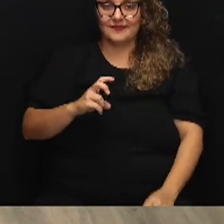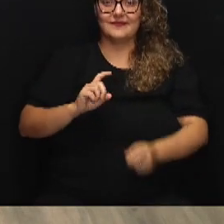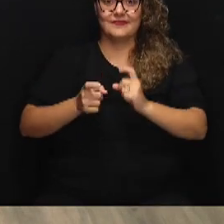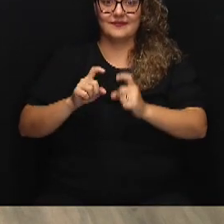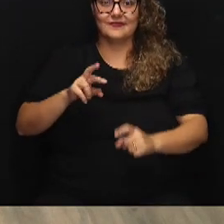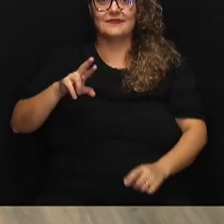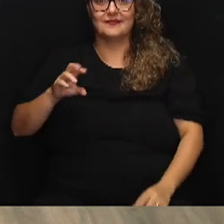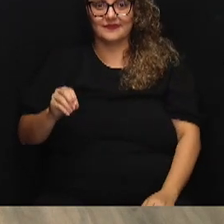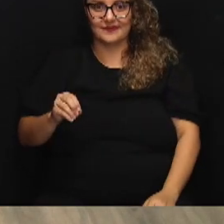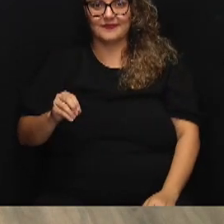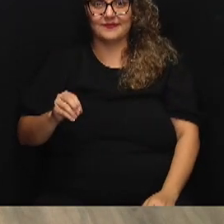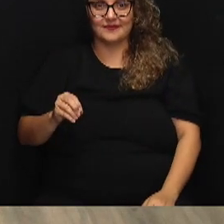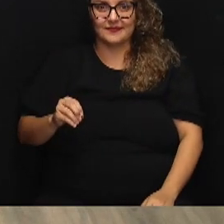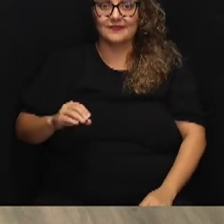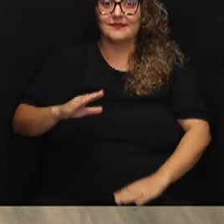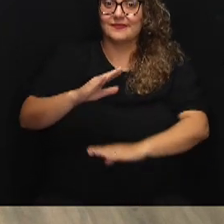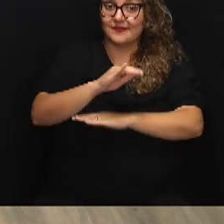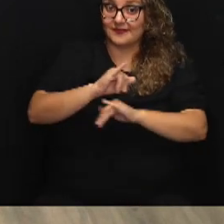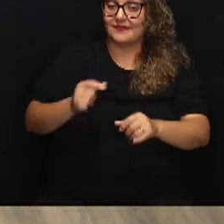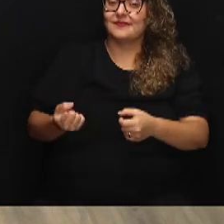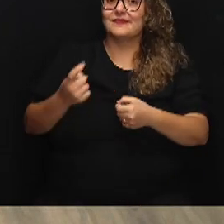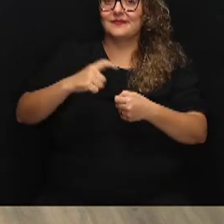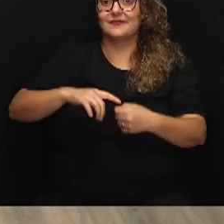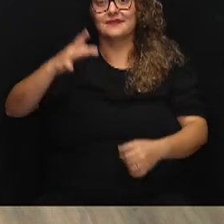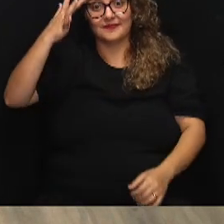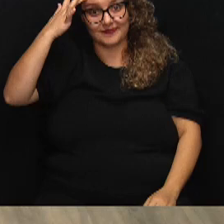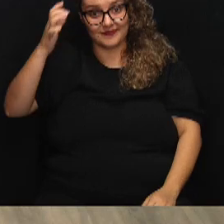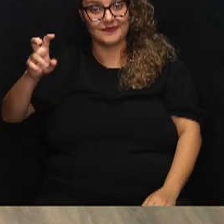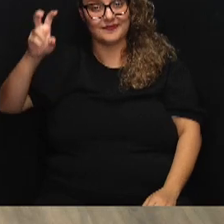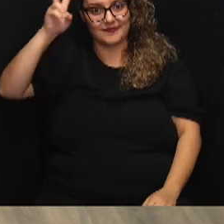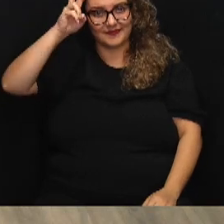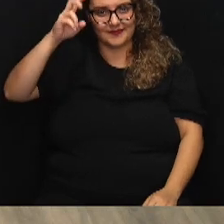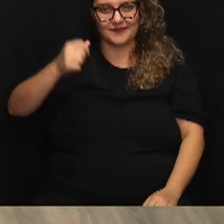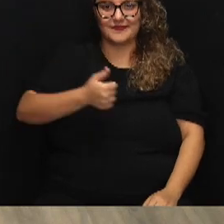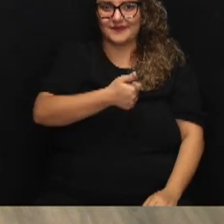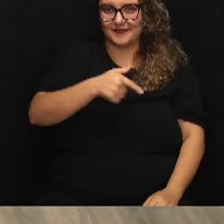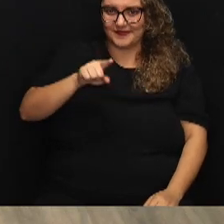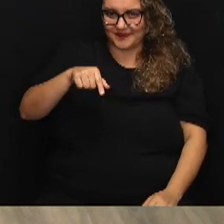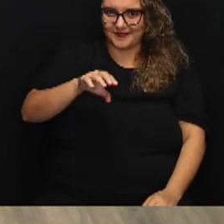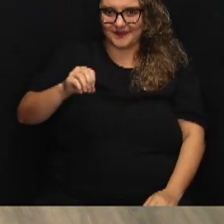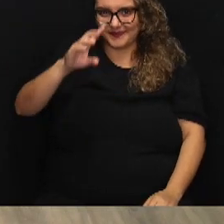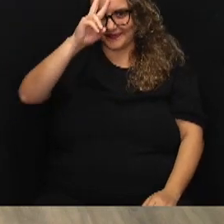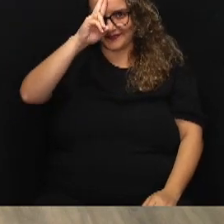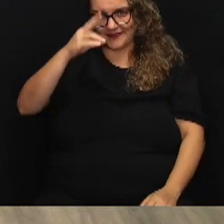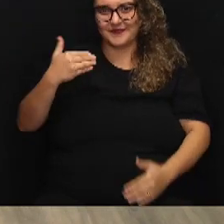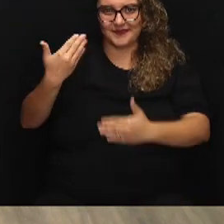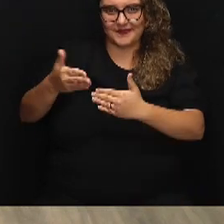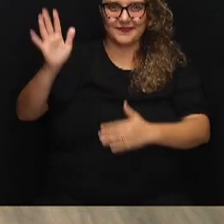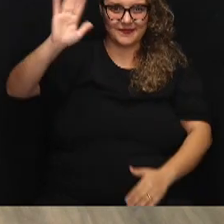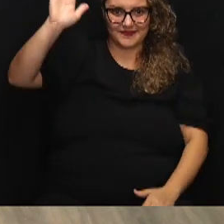ordinária e o Jornal Câmara Notícia retorna amanhã na quinta-feira ao meio-dia. Até lá. Tchau, tchau.